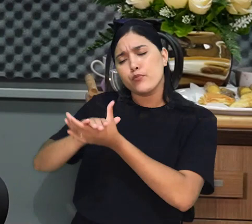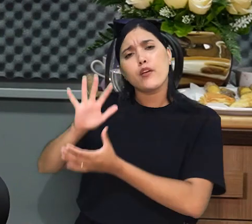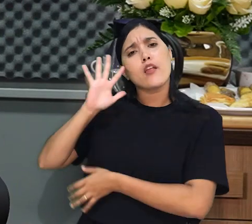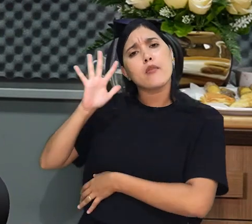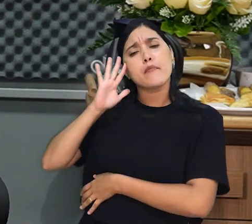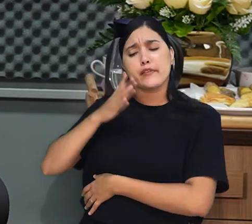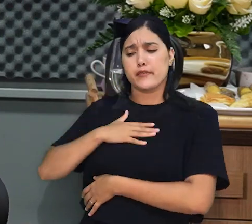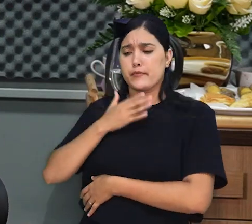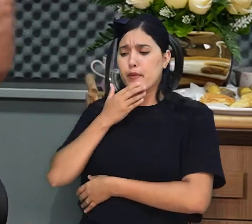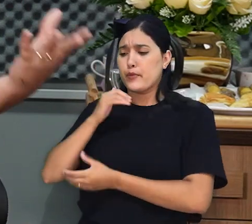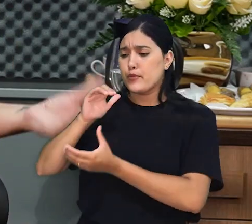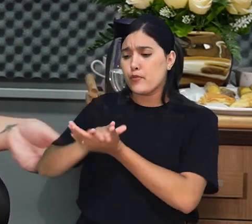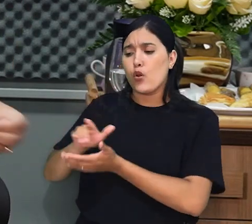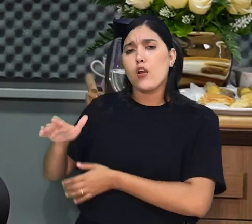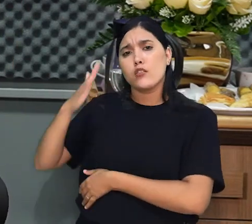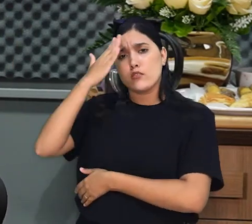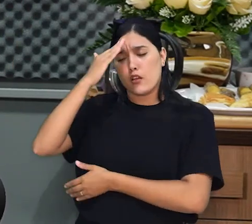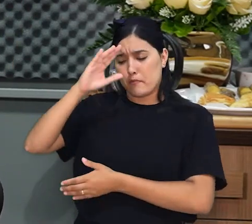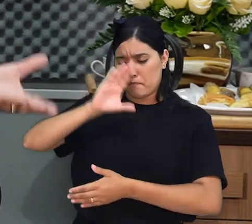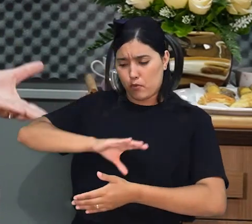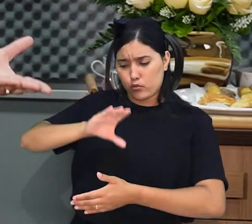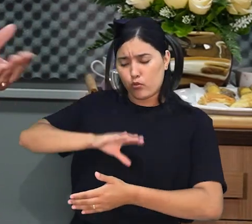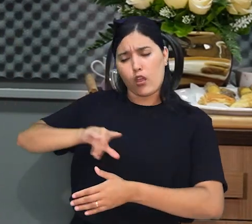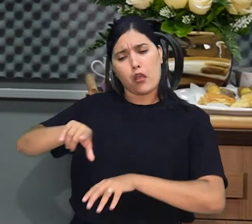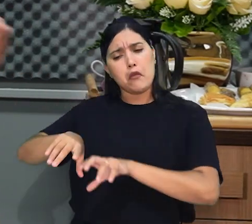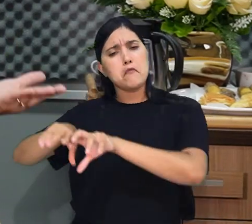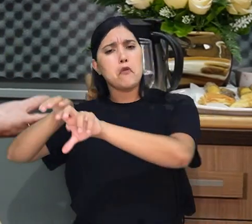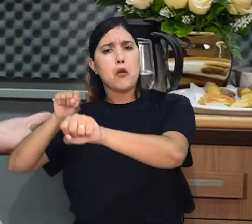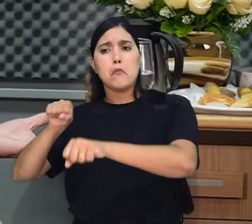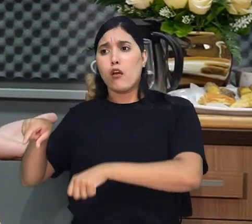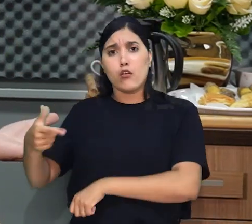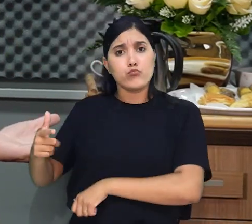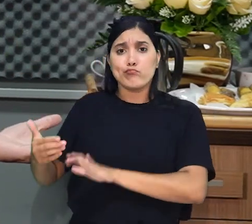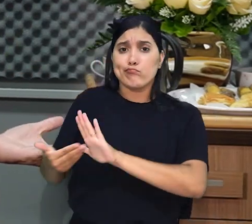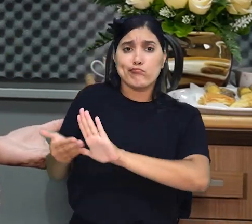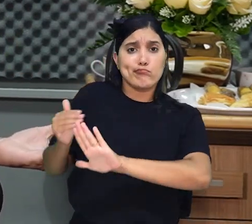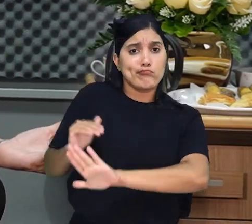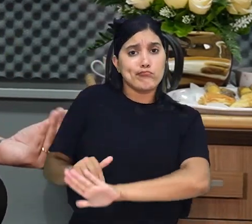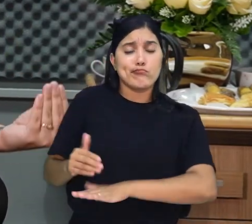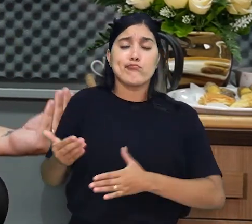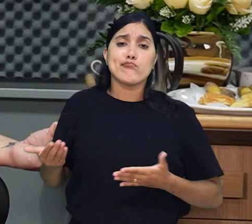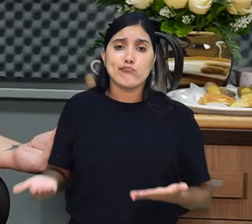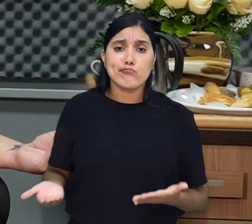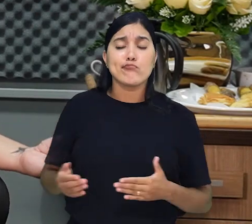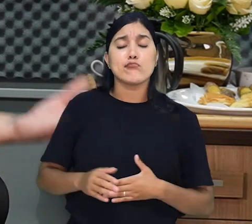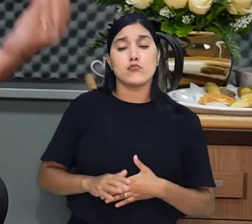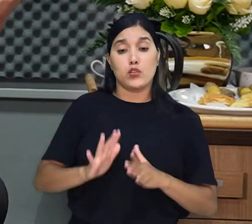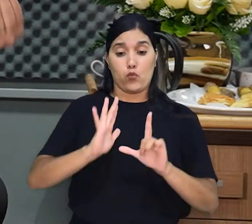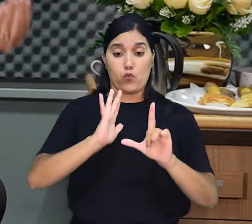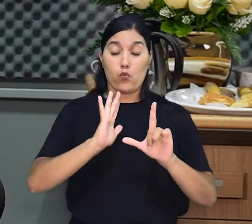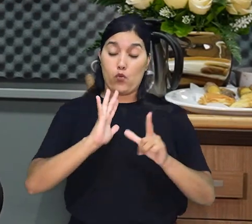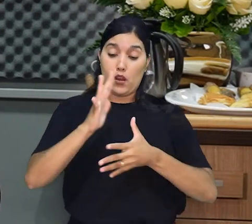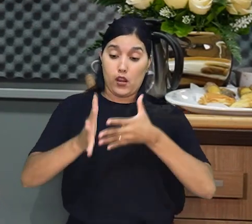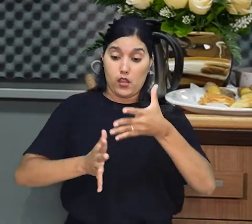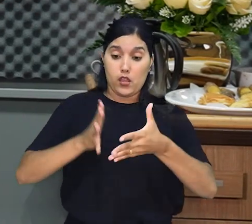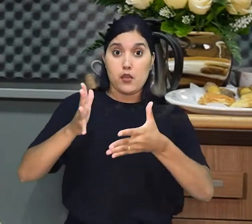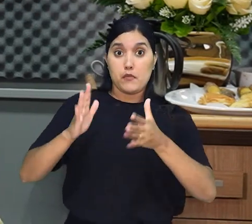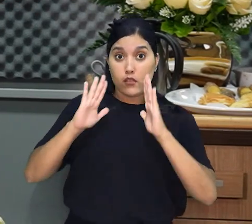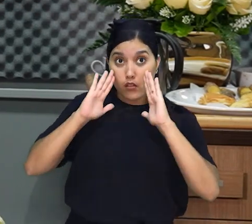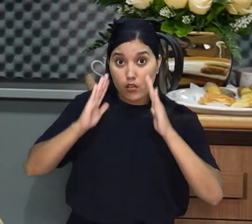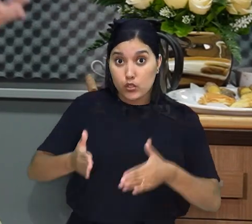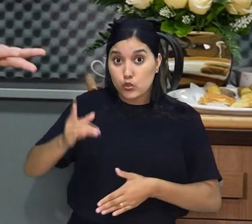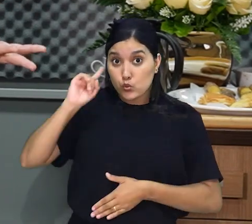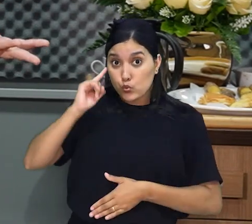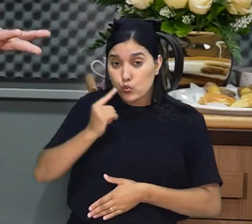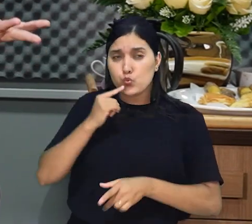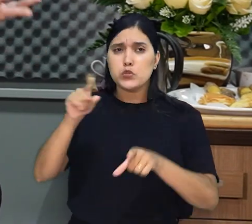que ele fosse alfabetizado, fosse formado e não ia ter uma oportunidade. Então a Libras, não só para o surdo, mas para as